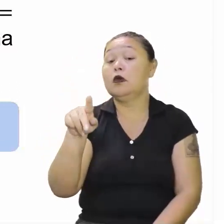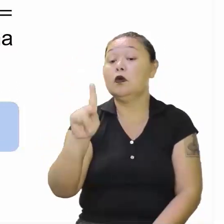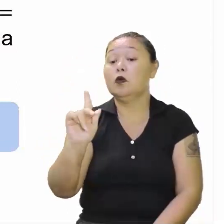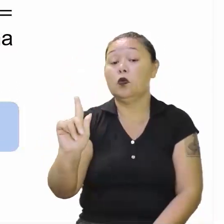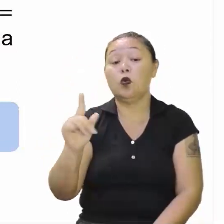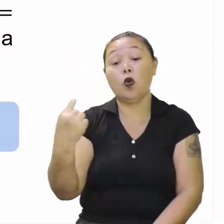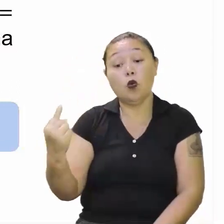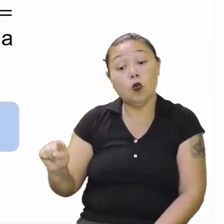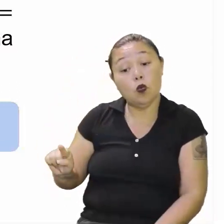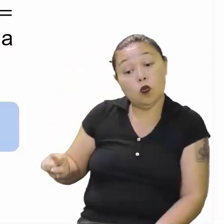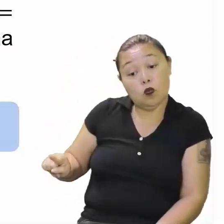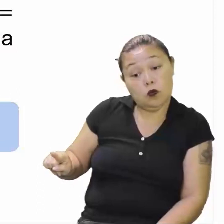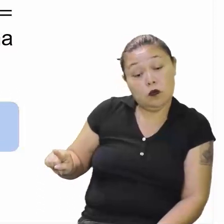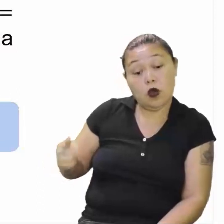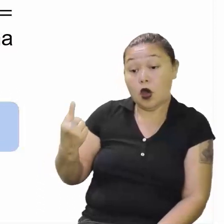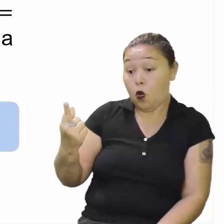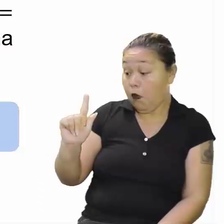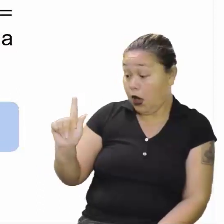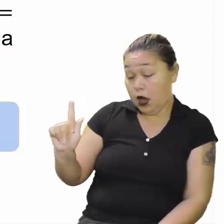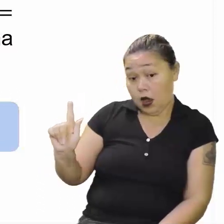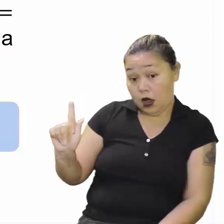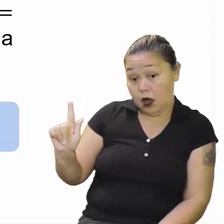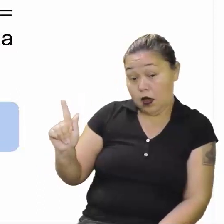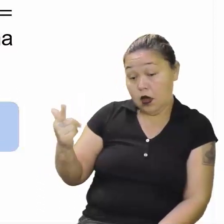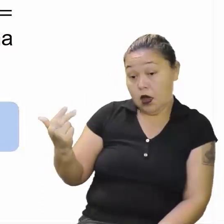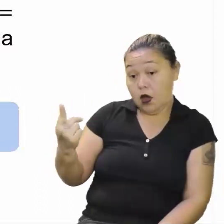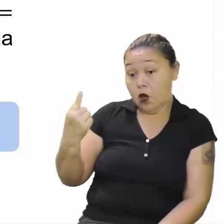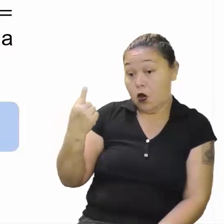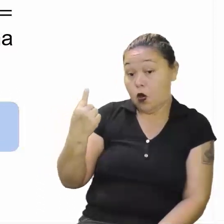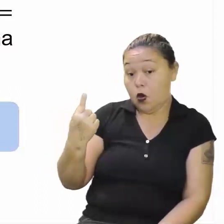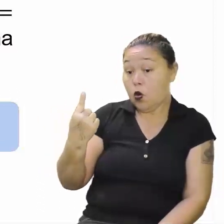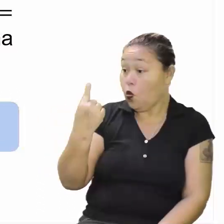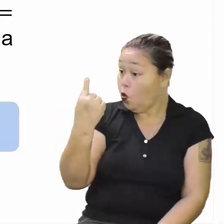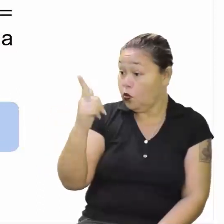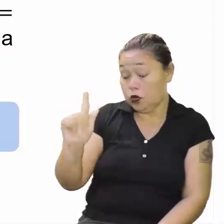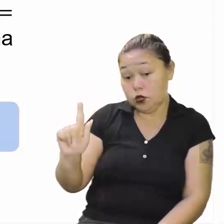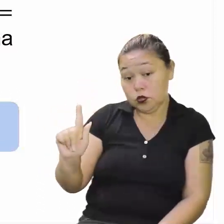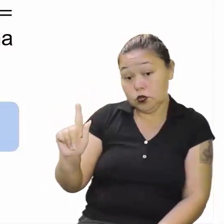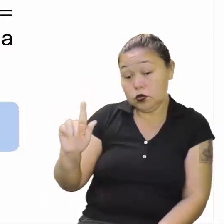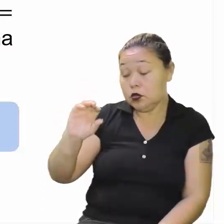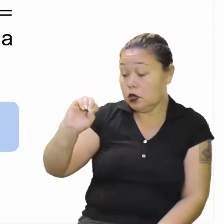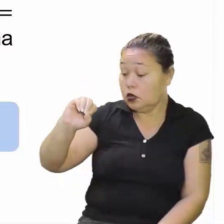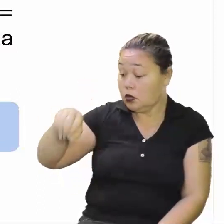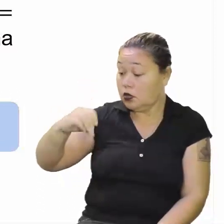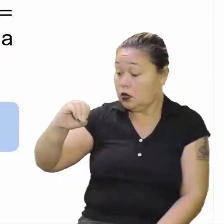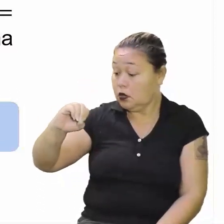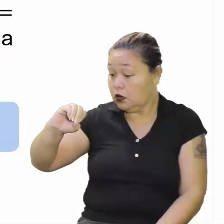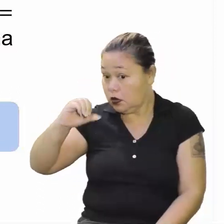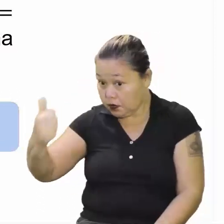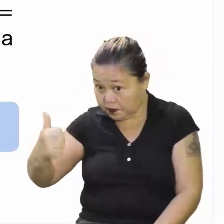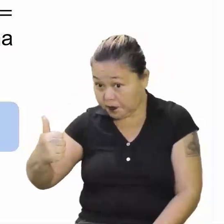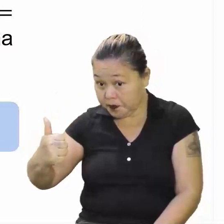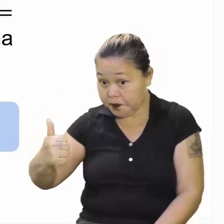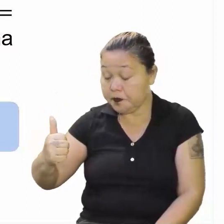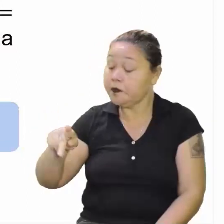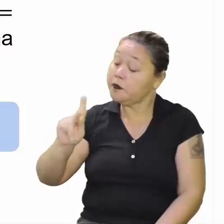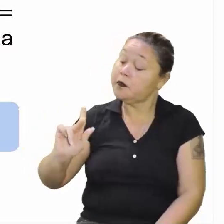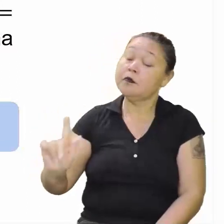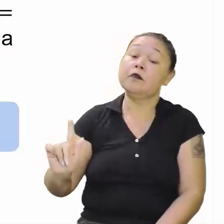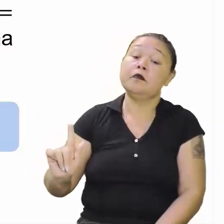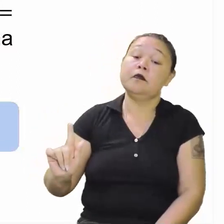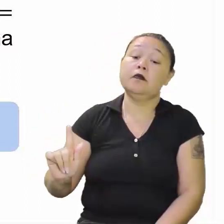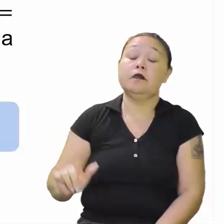grama, que corresponde a 1G, é 0,01 quilograma, isto